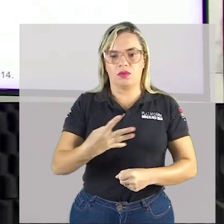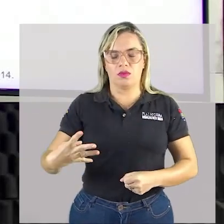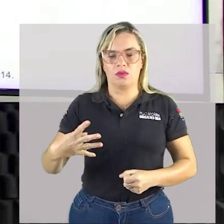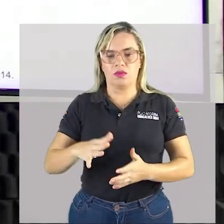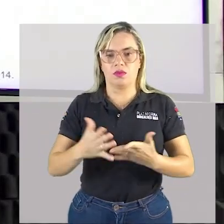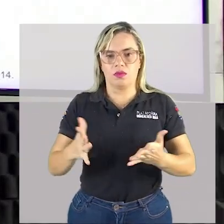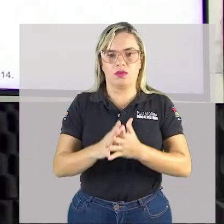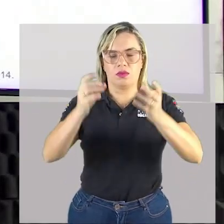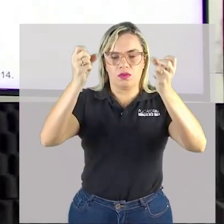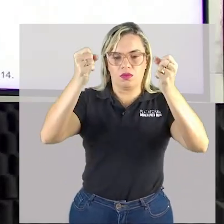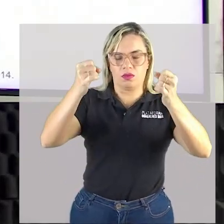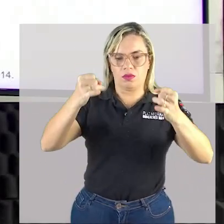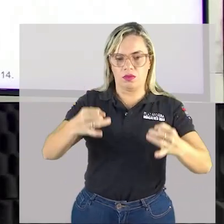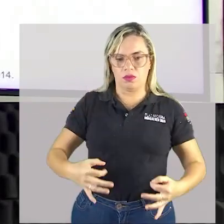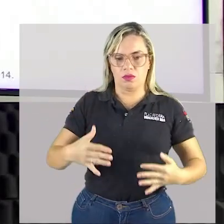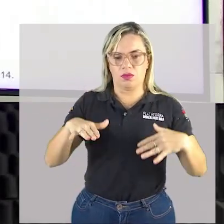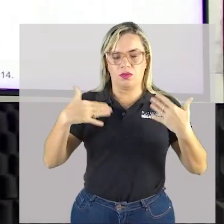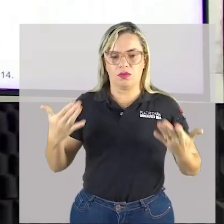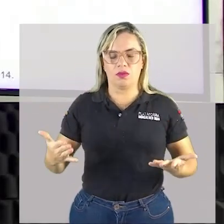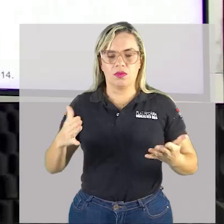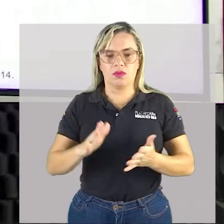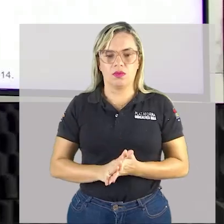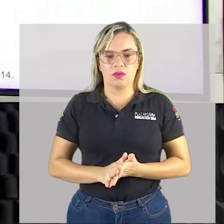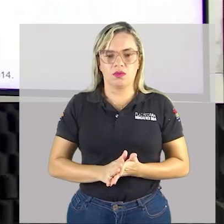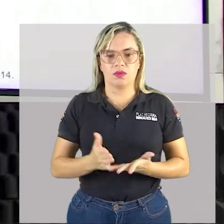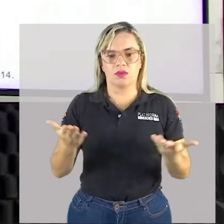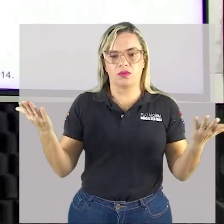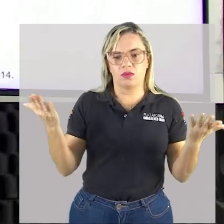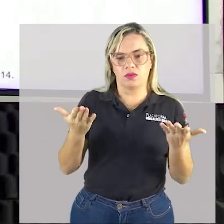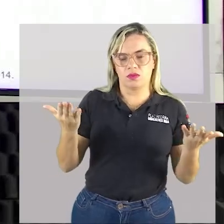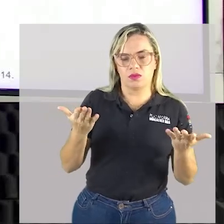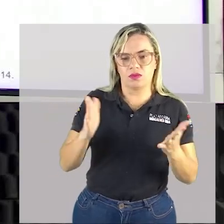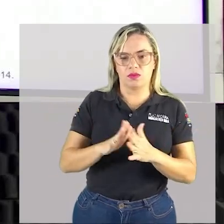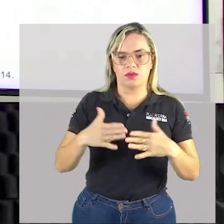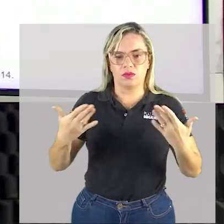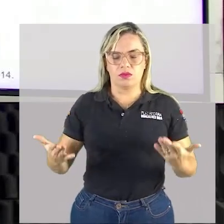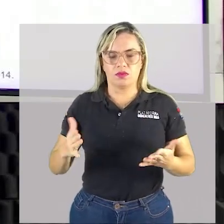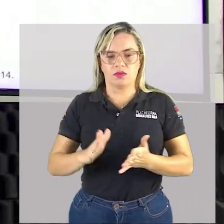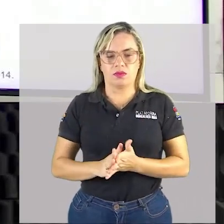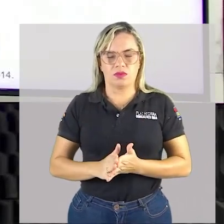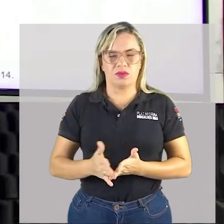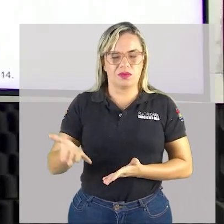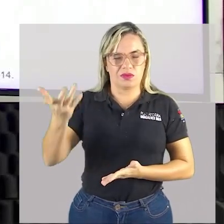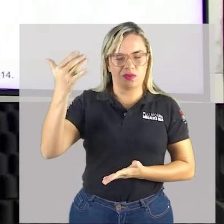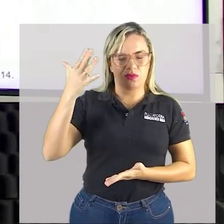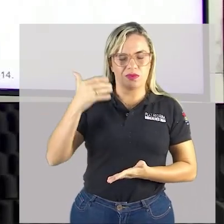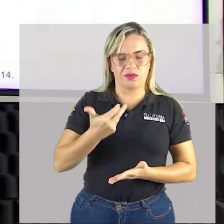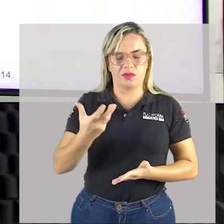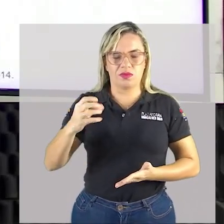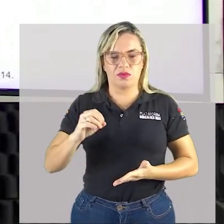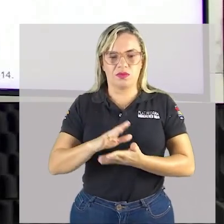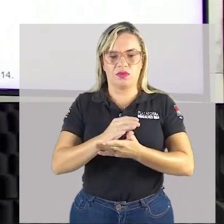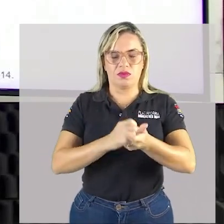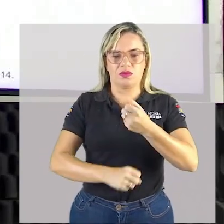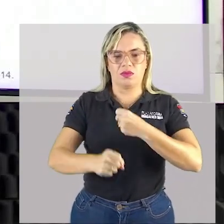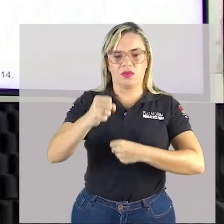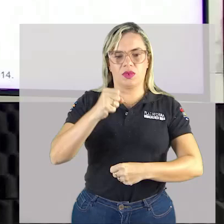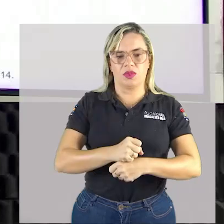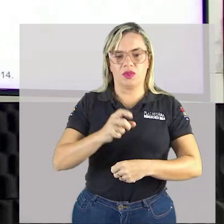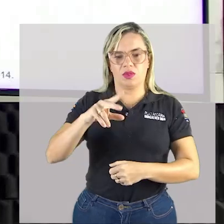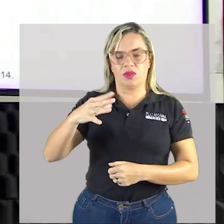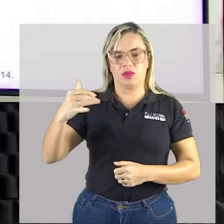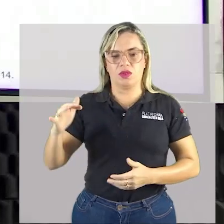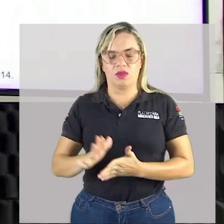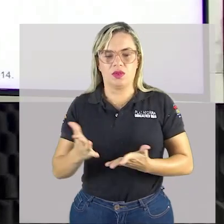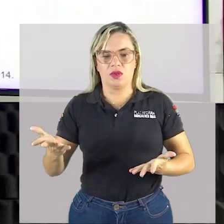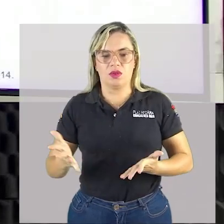fala de uma coisa muitíssimo atual. Olha só, PAS 2014, há 10 anos. Né? E a gente nunca viveu isso